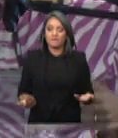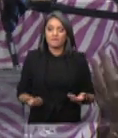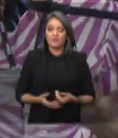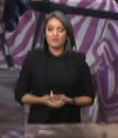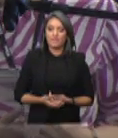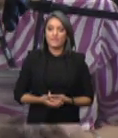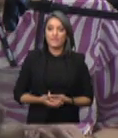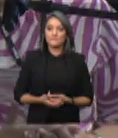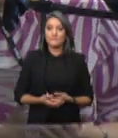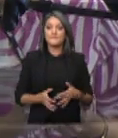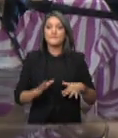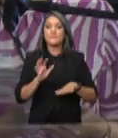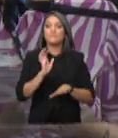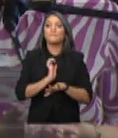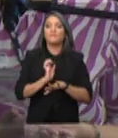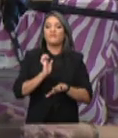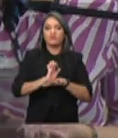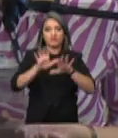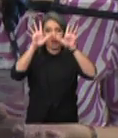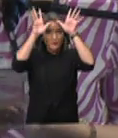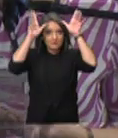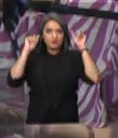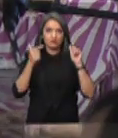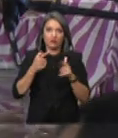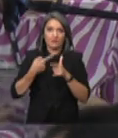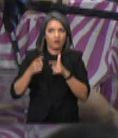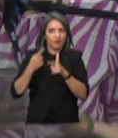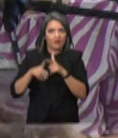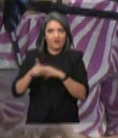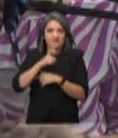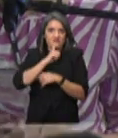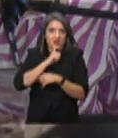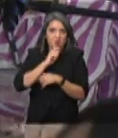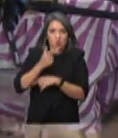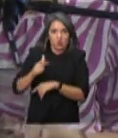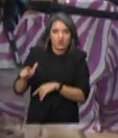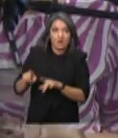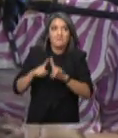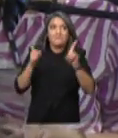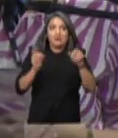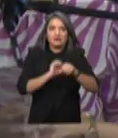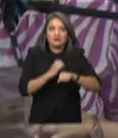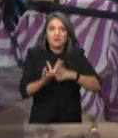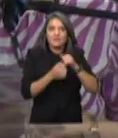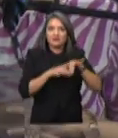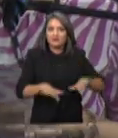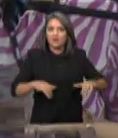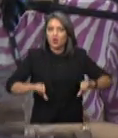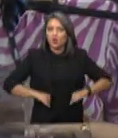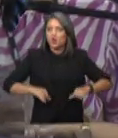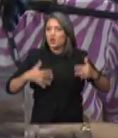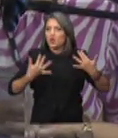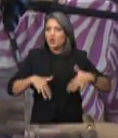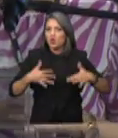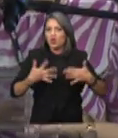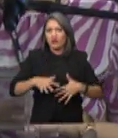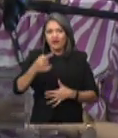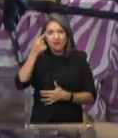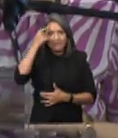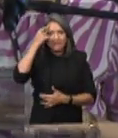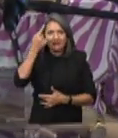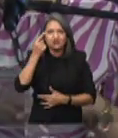o estado do Amazonas não sofre muito com frio porém sofreu muito com a pandemia e imaginam só